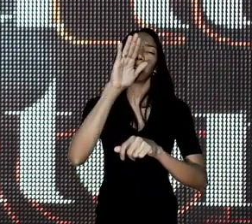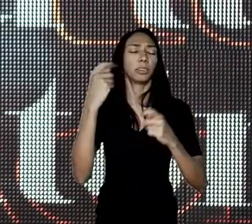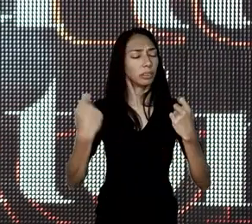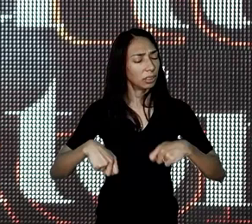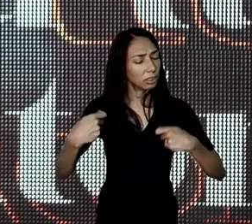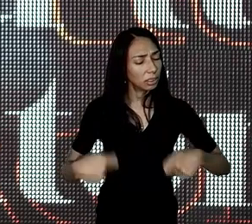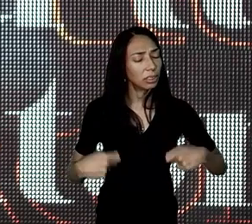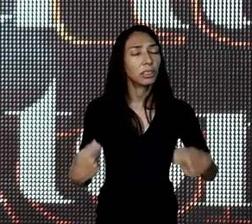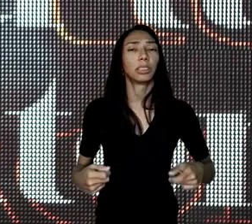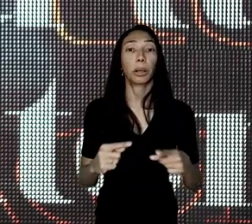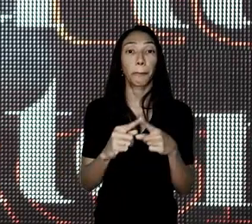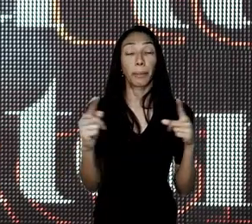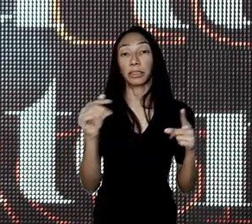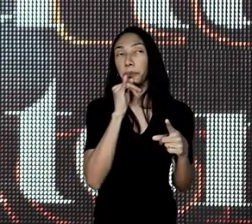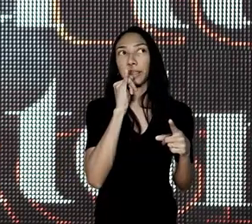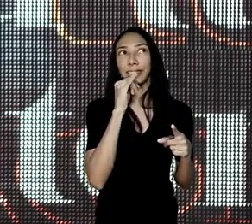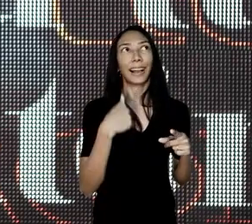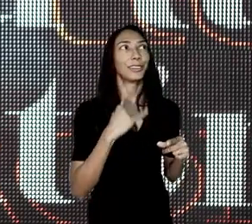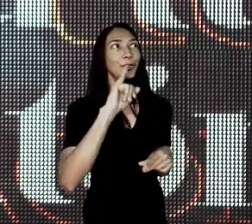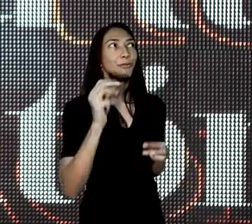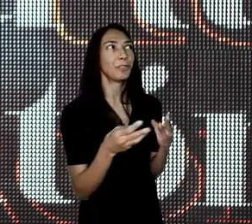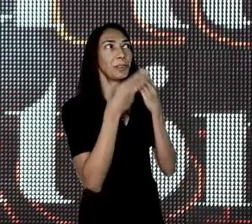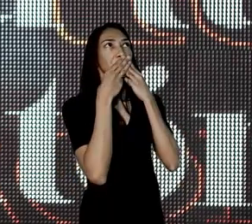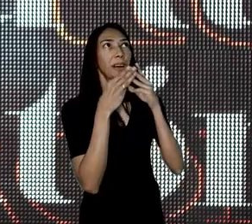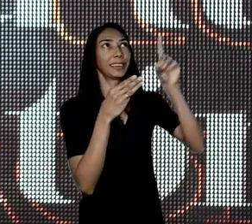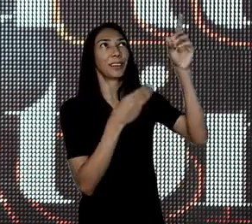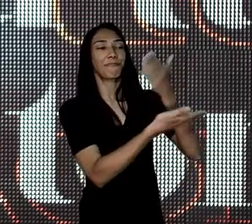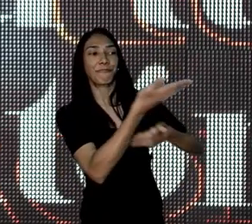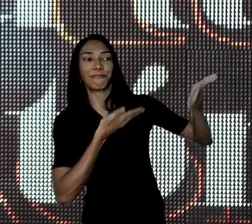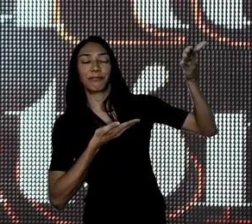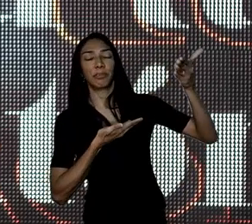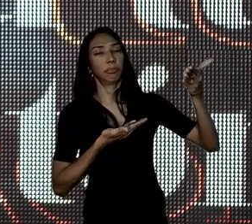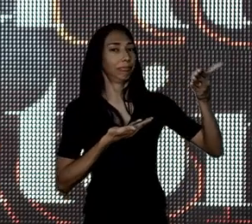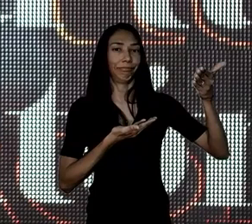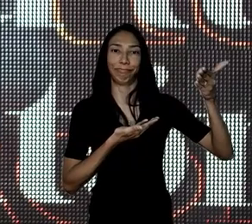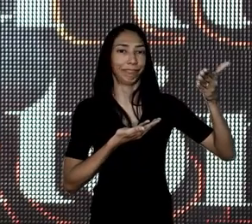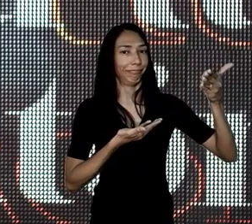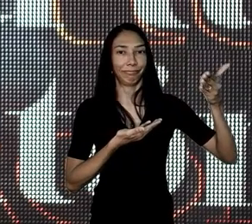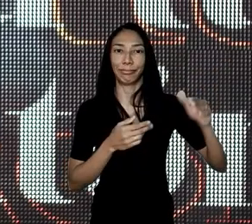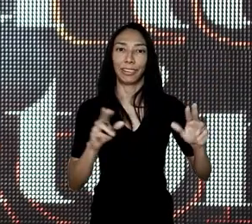mais. Mas não acha que você está barganhando com Deus, ou que você vai mudar o coração de Deus.